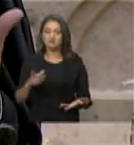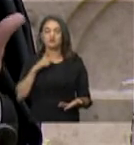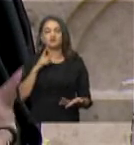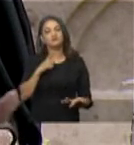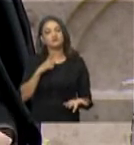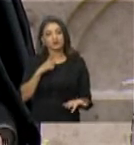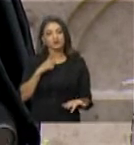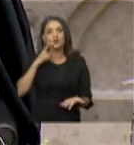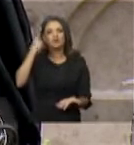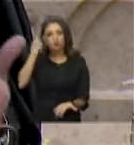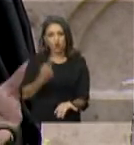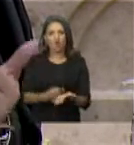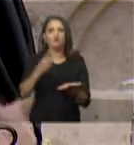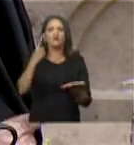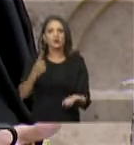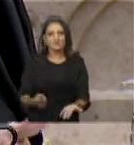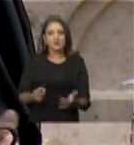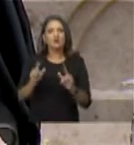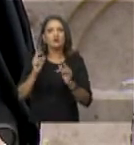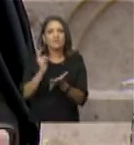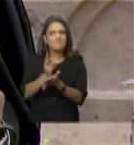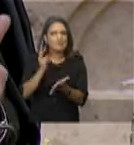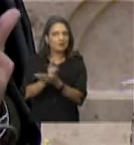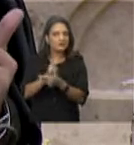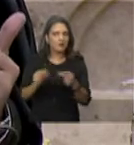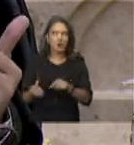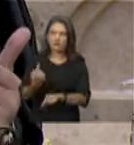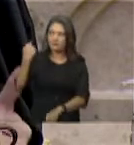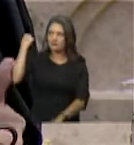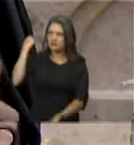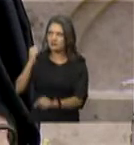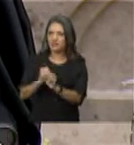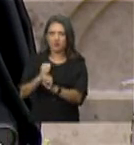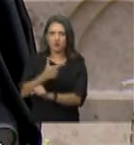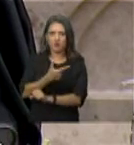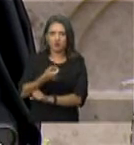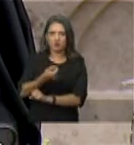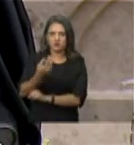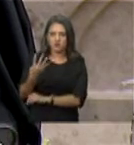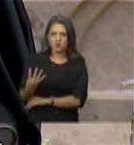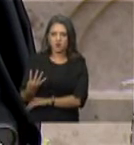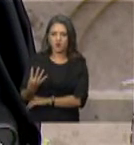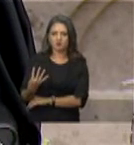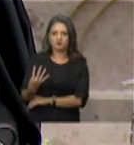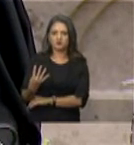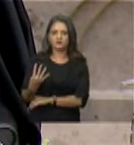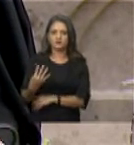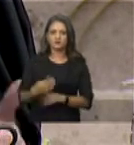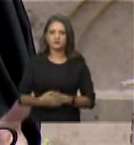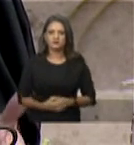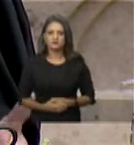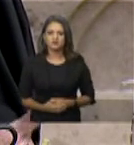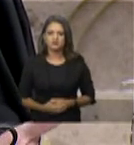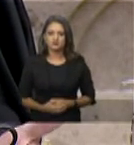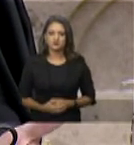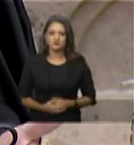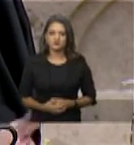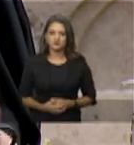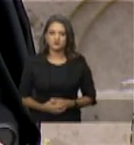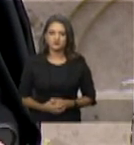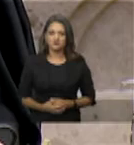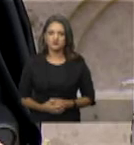parecer anteriormente dado em 2004 nestes autos e que e também